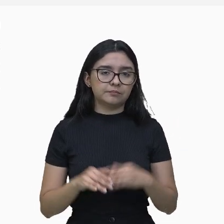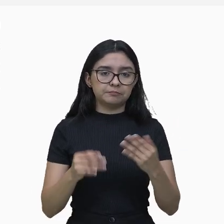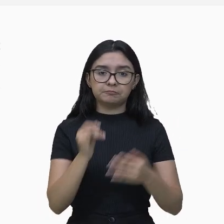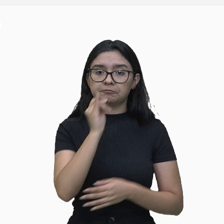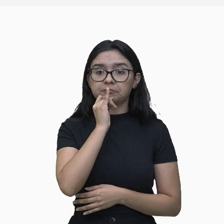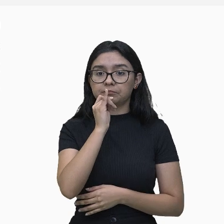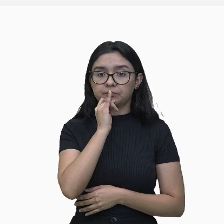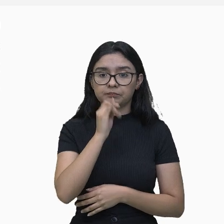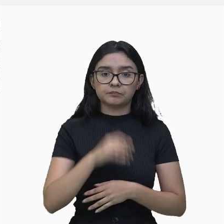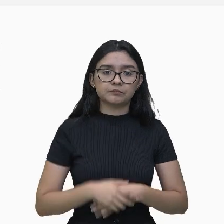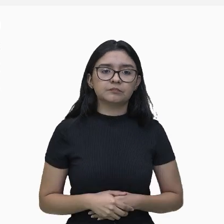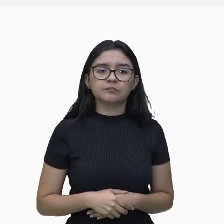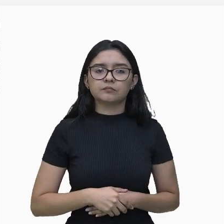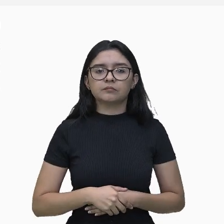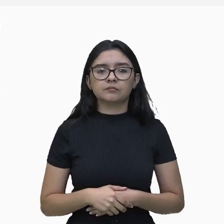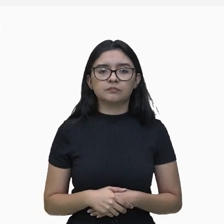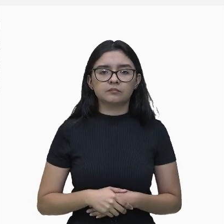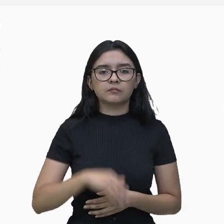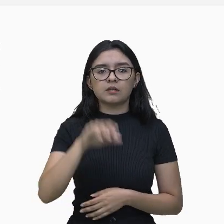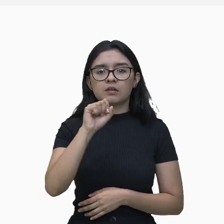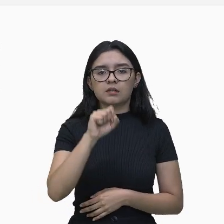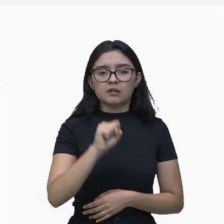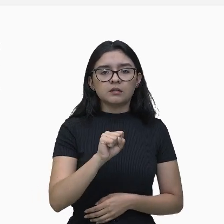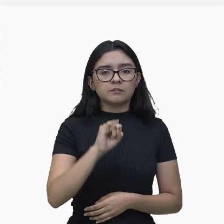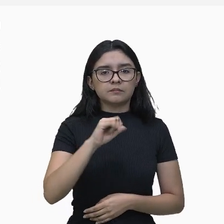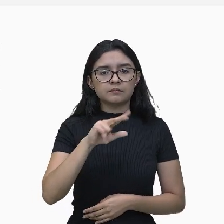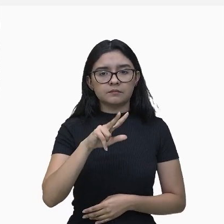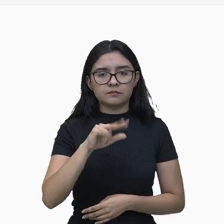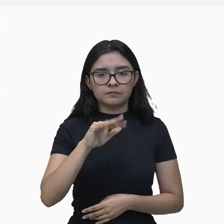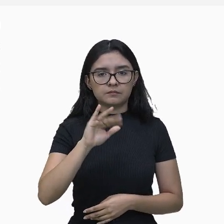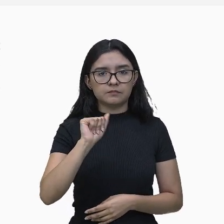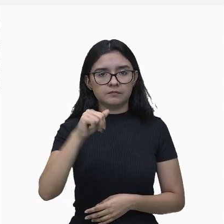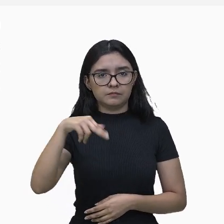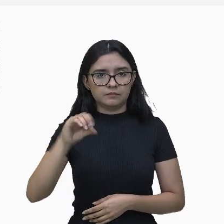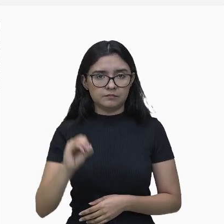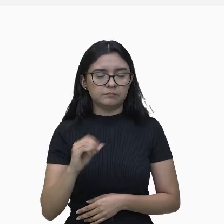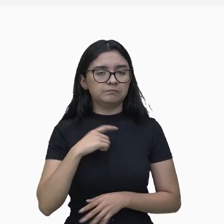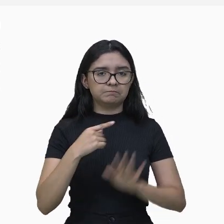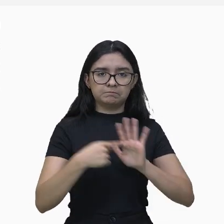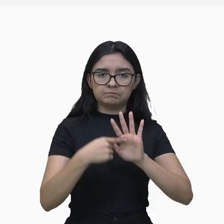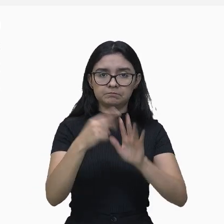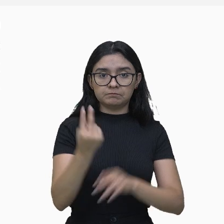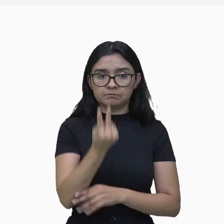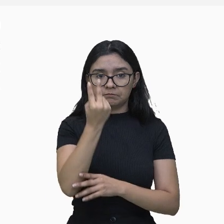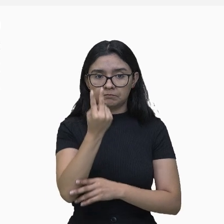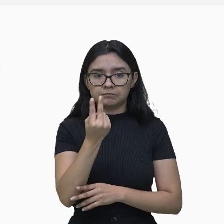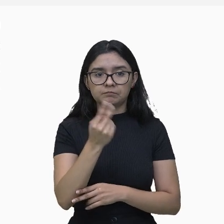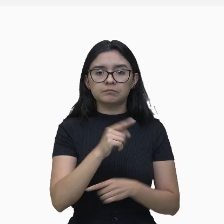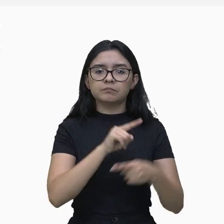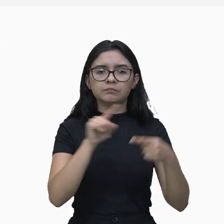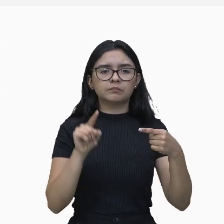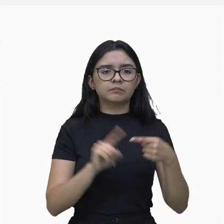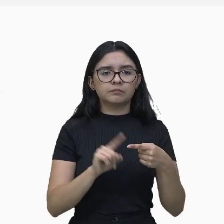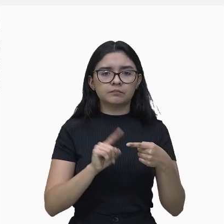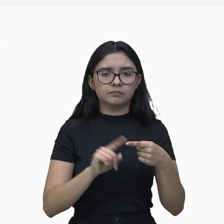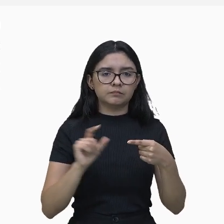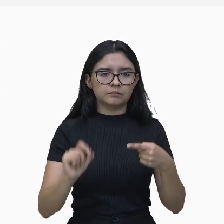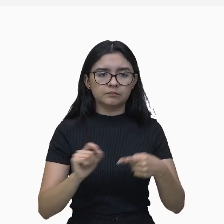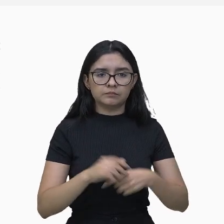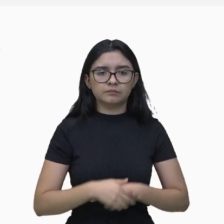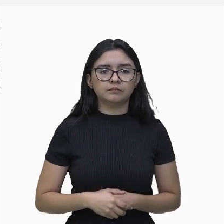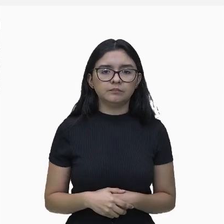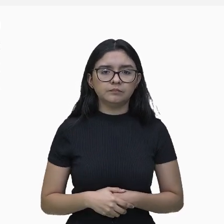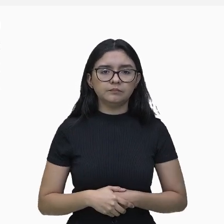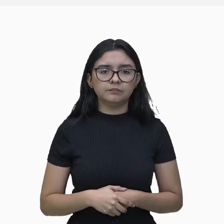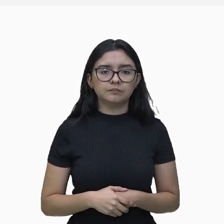exemplo, Silviano Santiago aponta duas. A primeira que vai até Boitempo